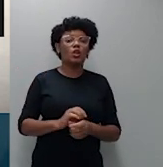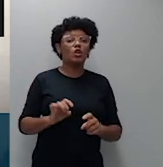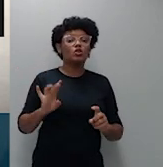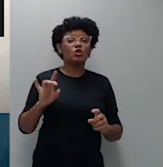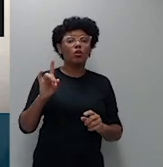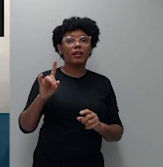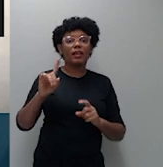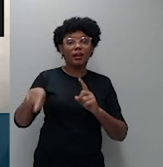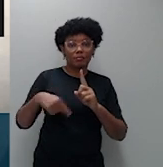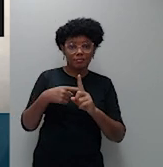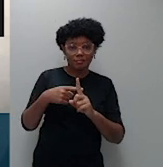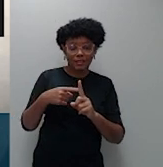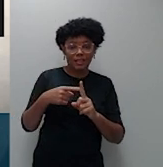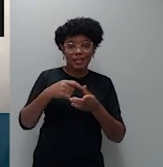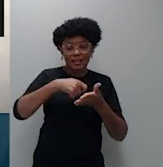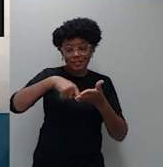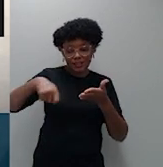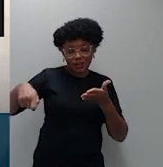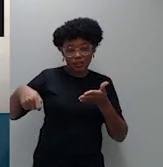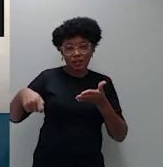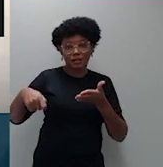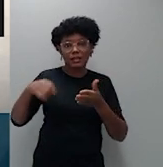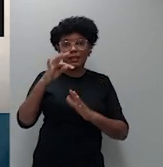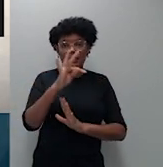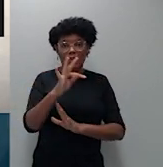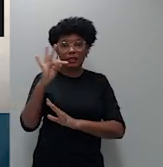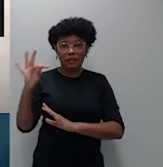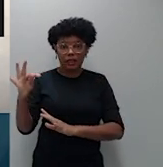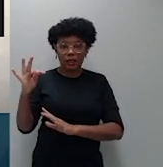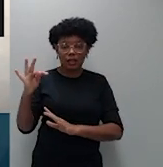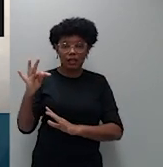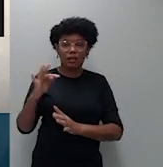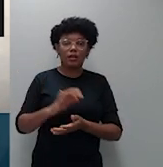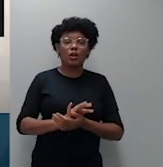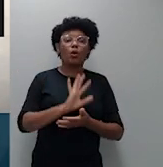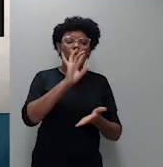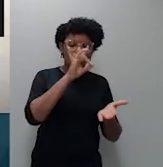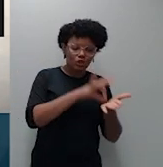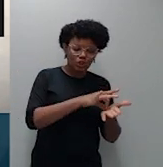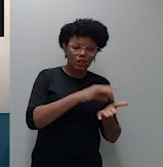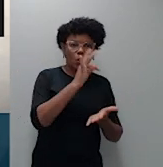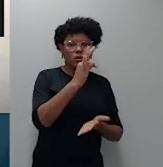com essa pequena não conto